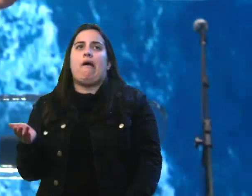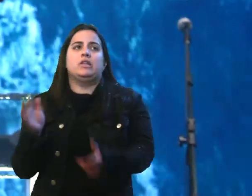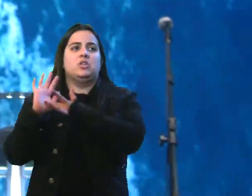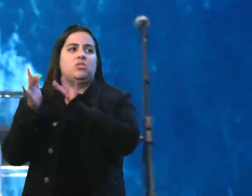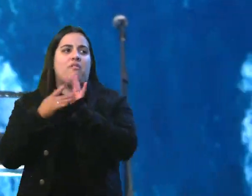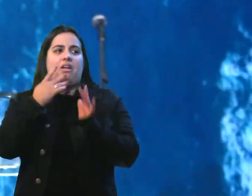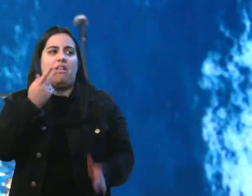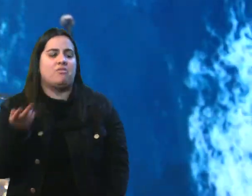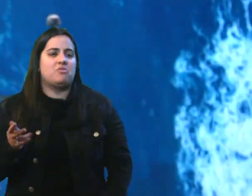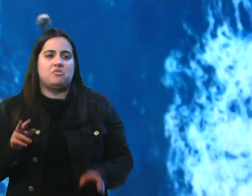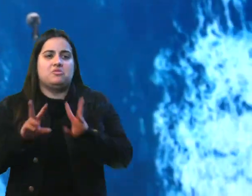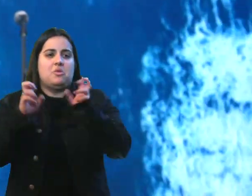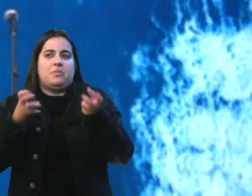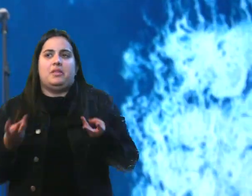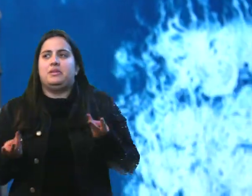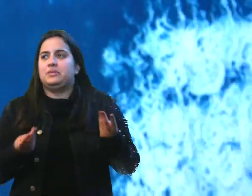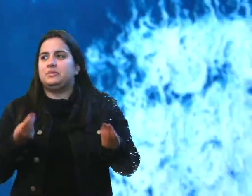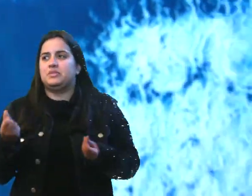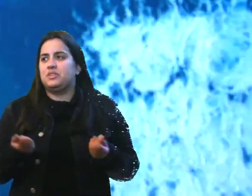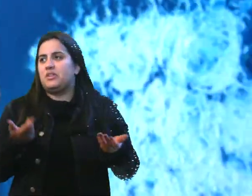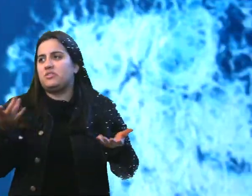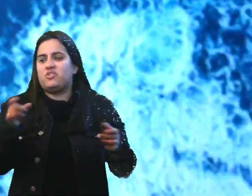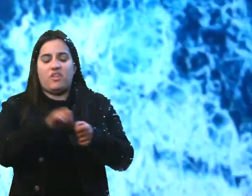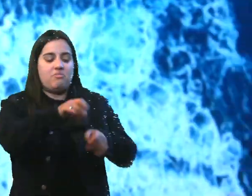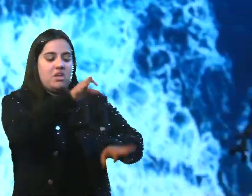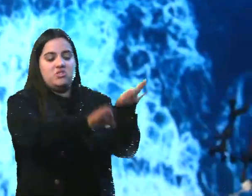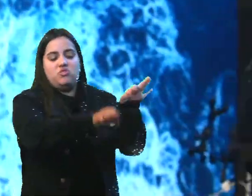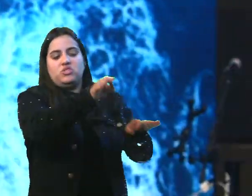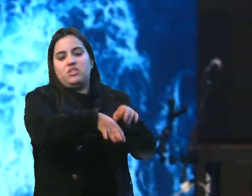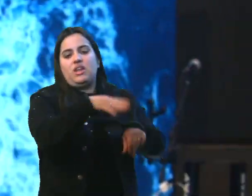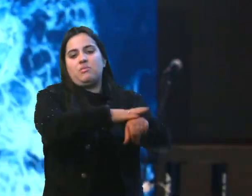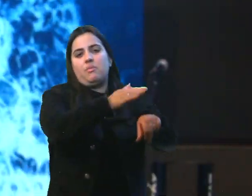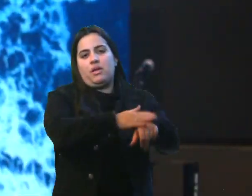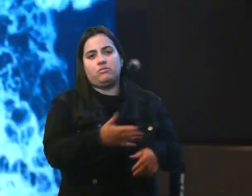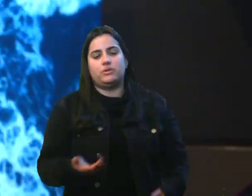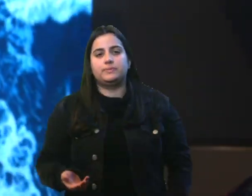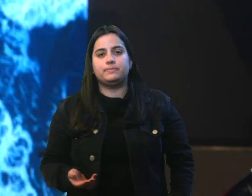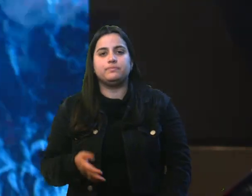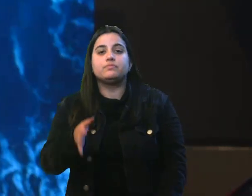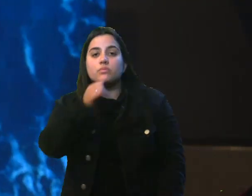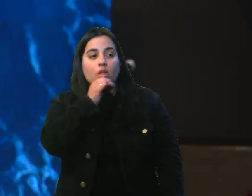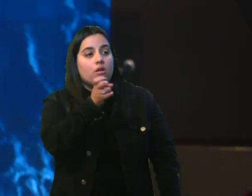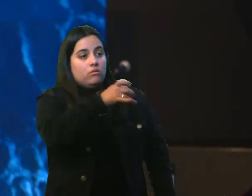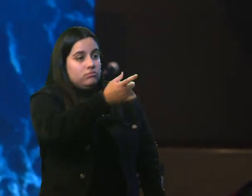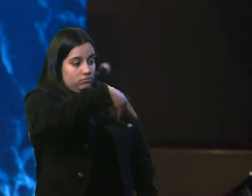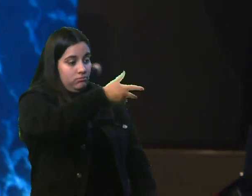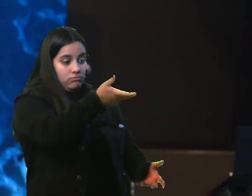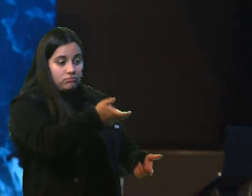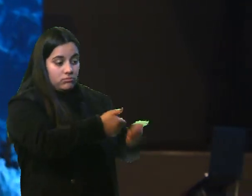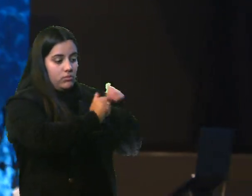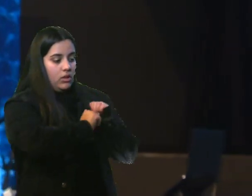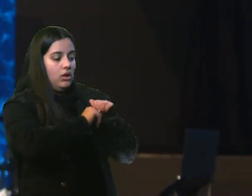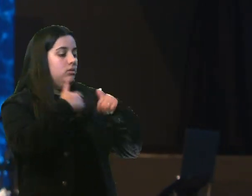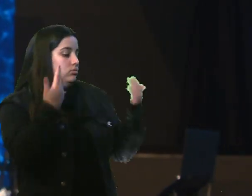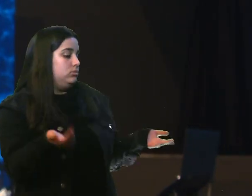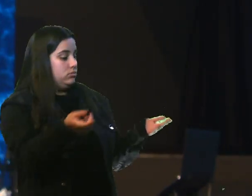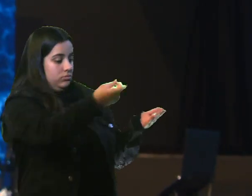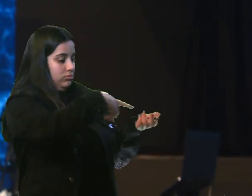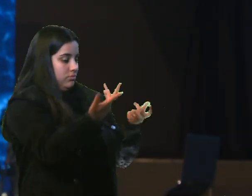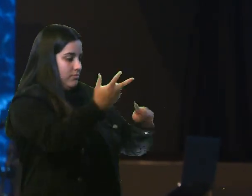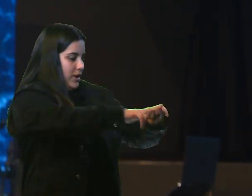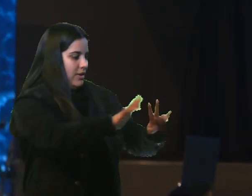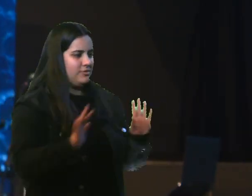forma simplesmente de cumprir a justiça naquele tempo. É como se ele falasse assim, aquele que quer me seguir, então que você seja